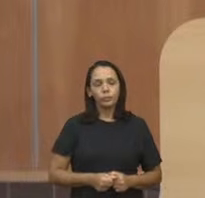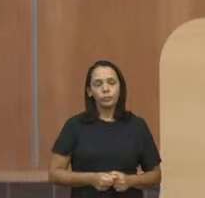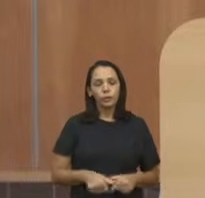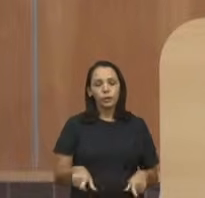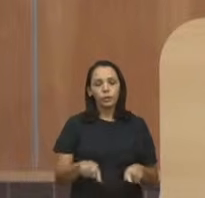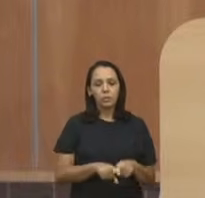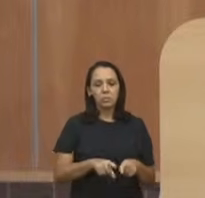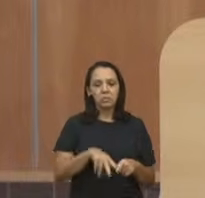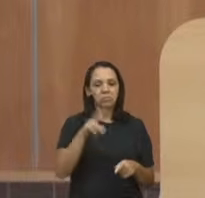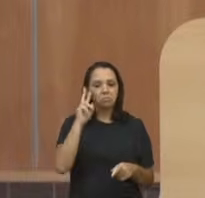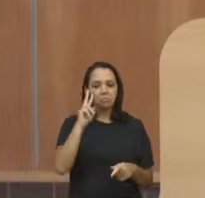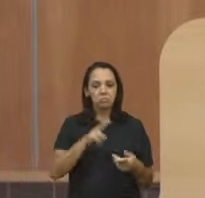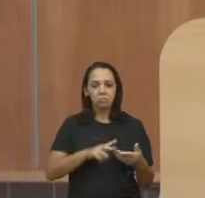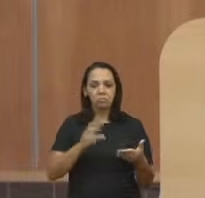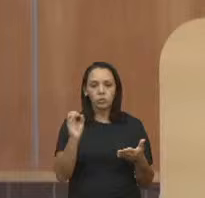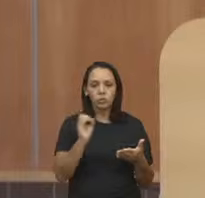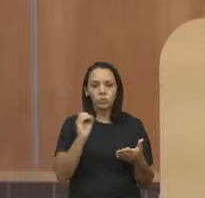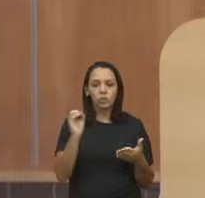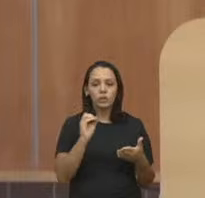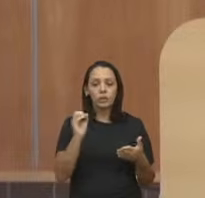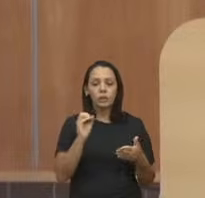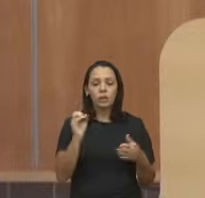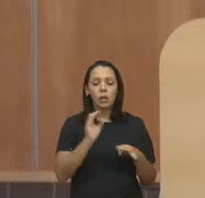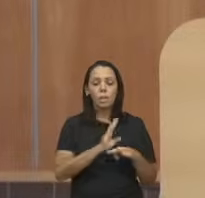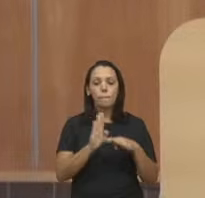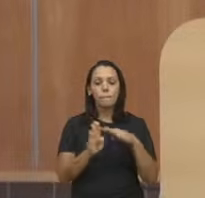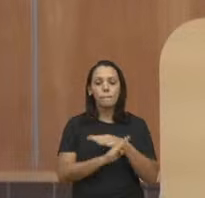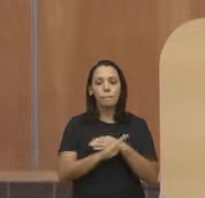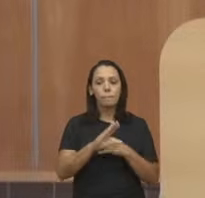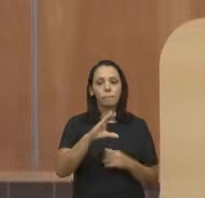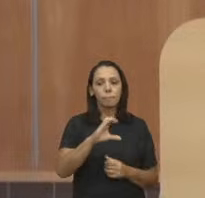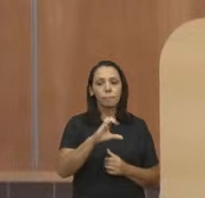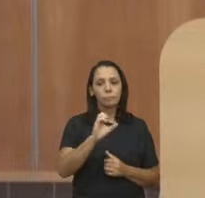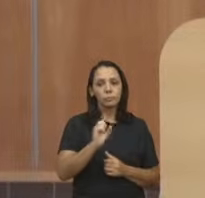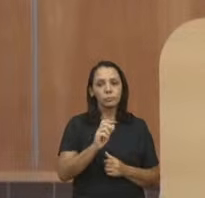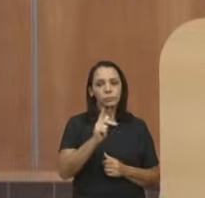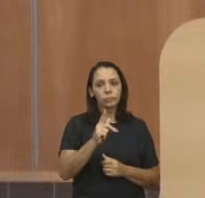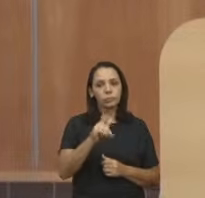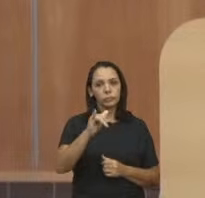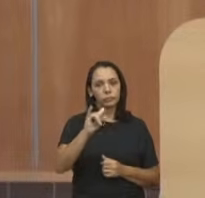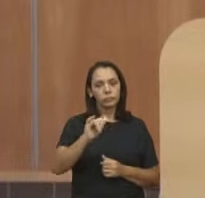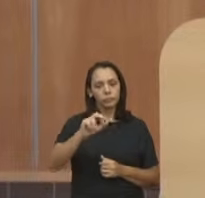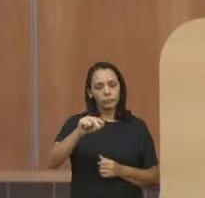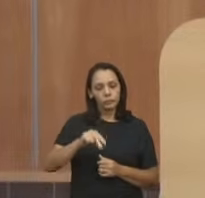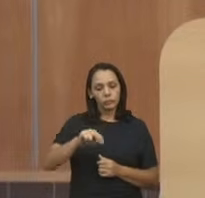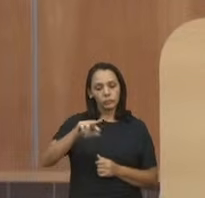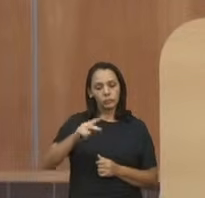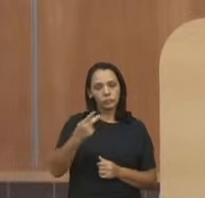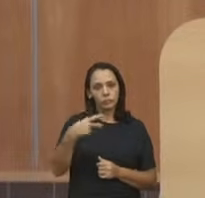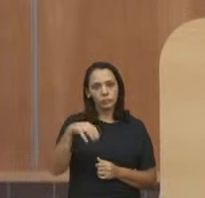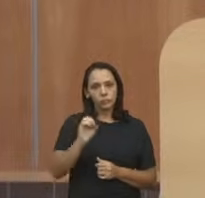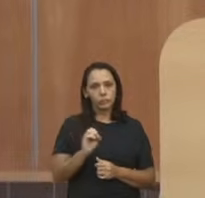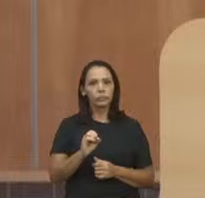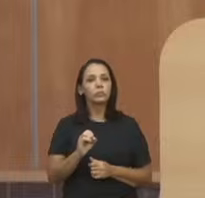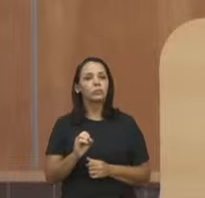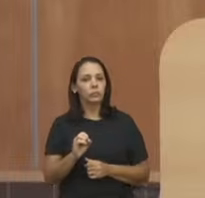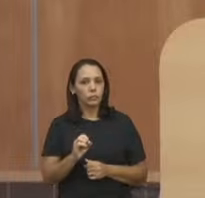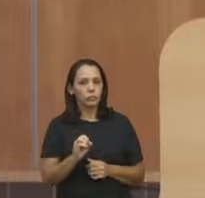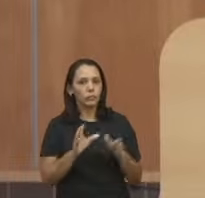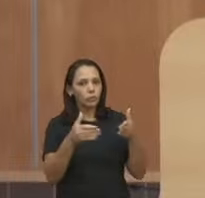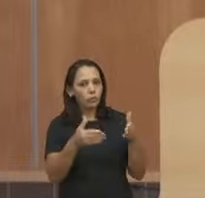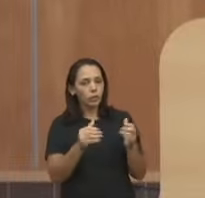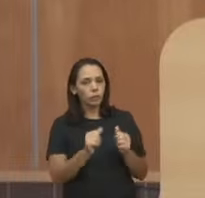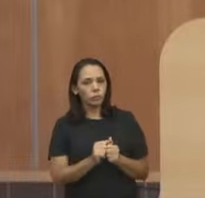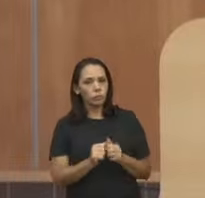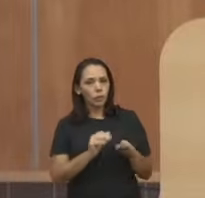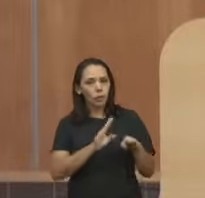que é a regularização do bairro do Cepinho e o processo de saneamento de esgoto do Cepinho. É um bairro que há mais de 60 anos aqui na nossa região,